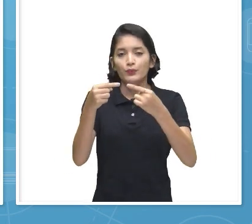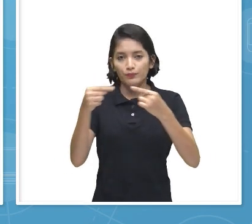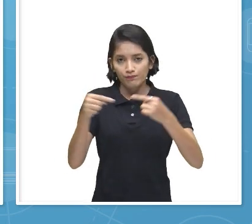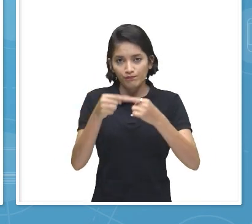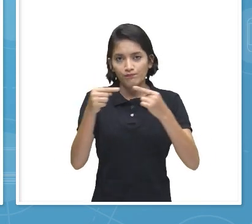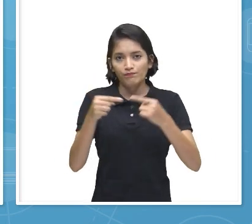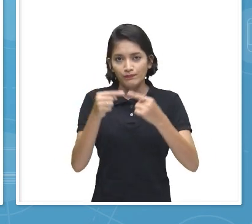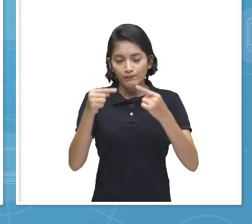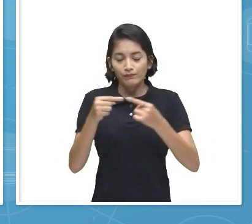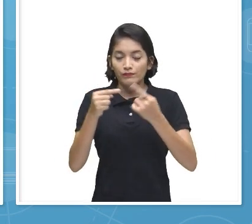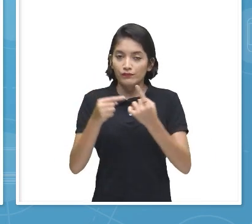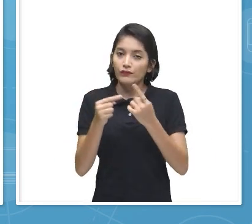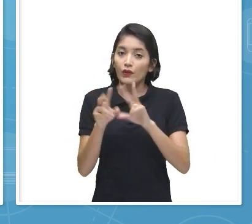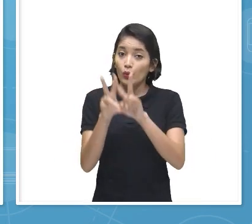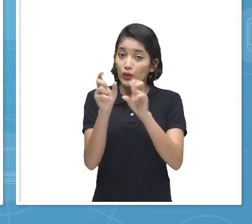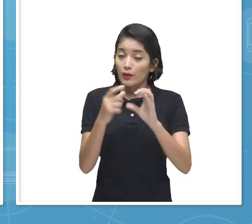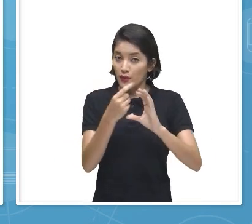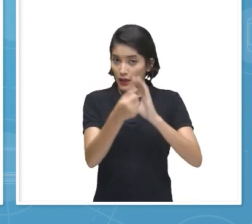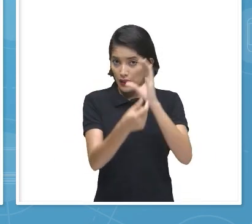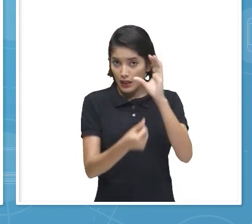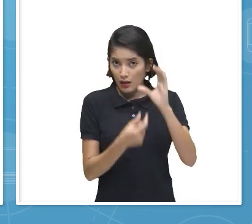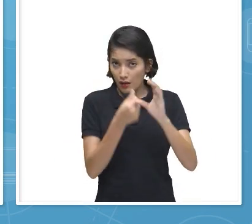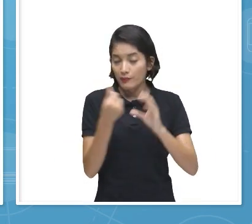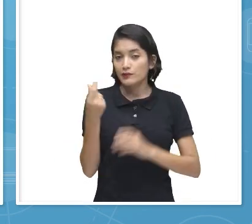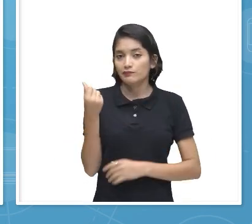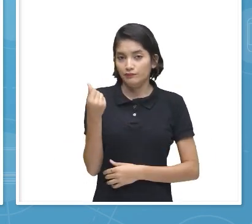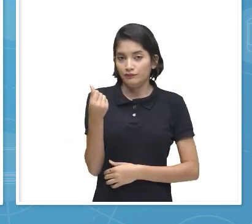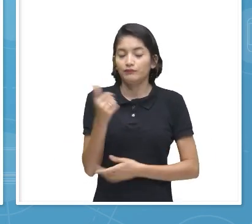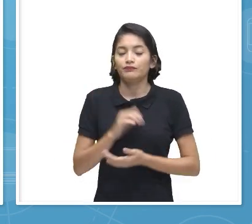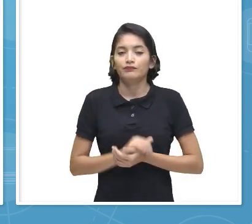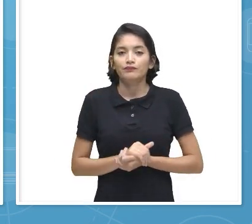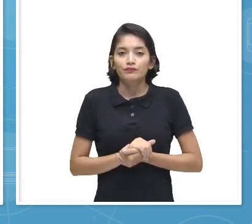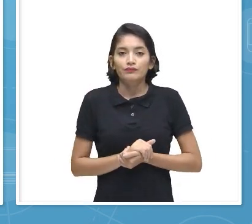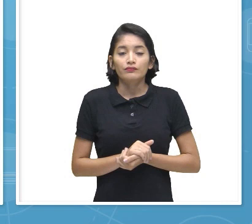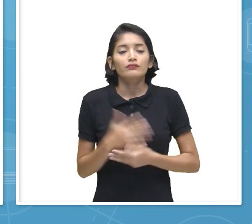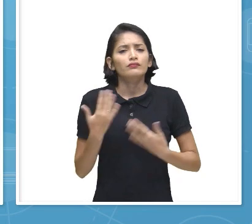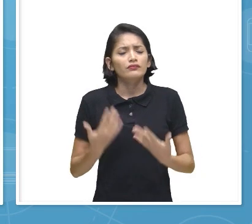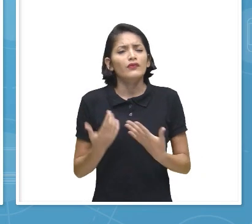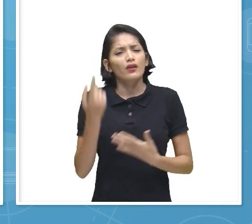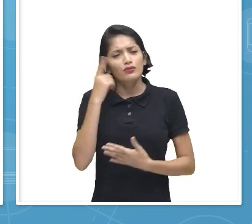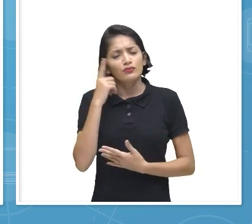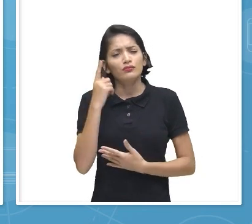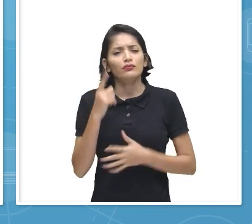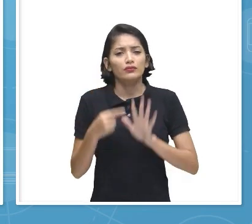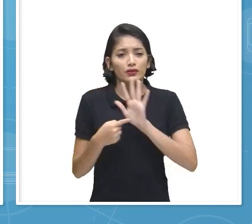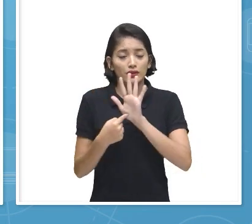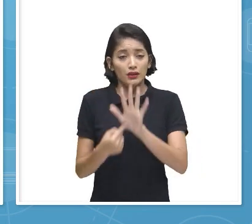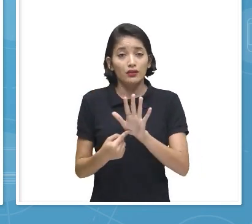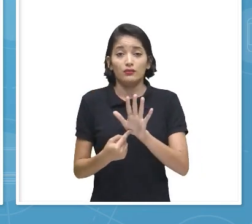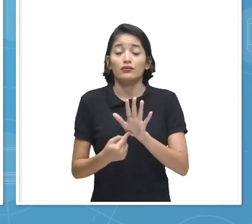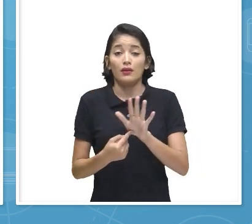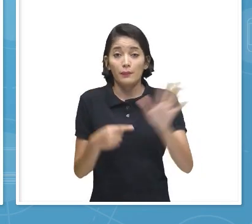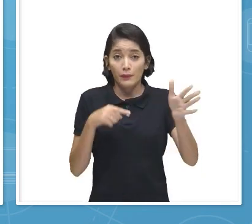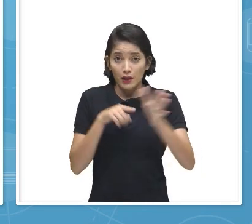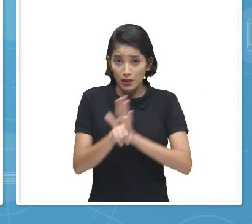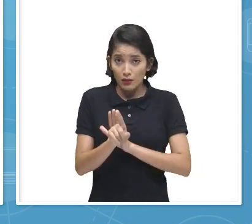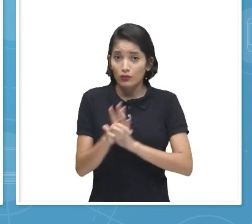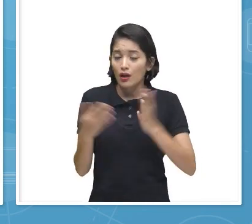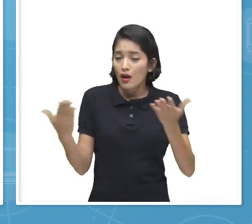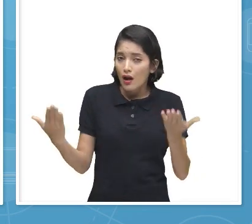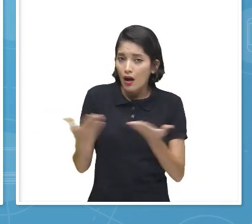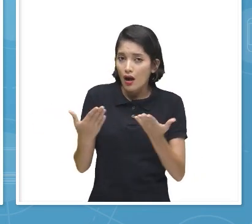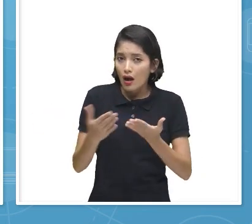né, referências ao capitalismo financeiro. E aí, já para você está aparecendo novamente a questão, e a gente vai ter